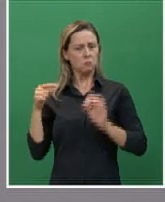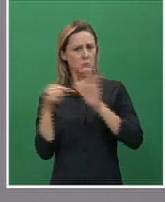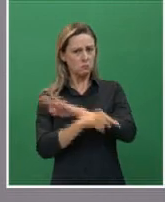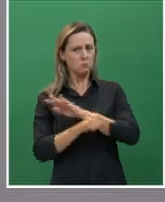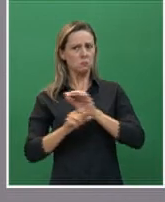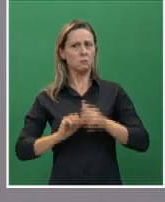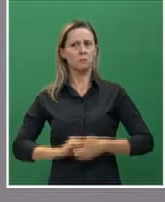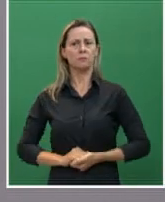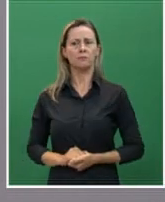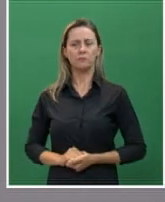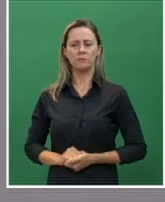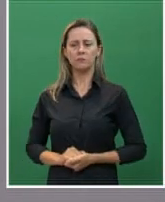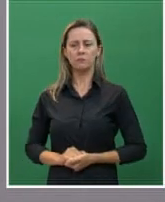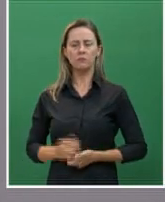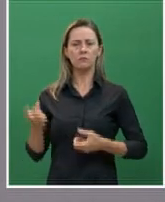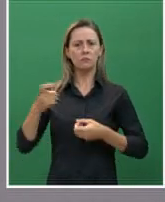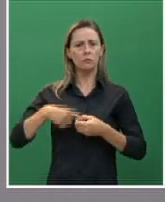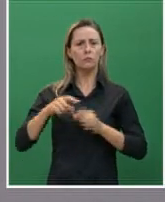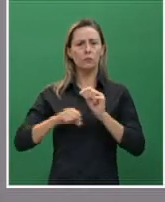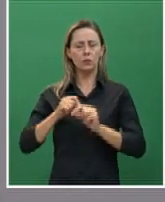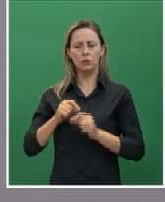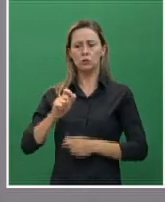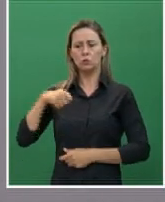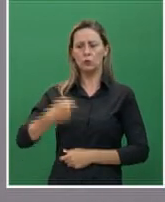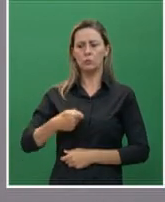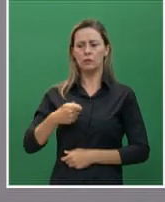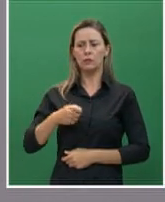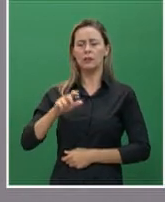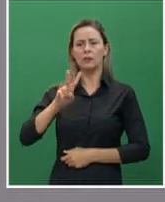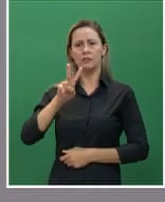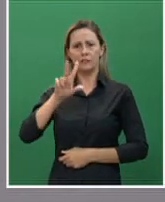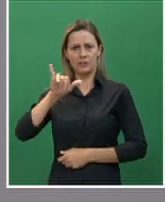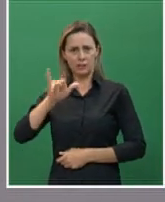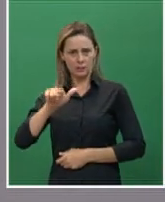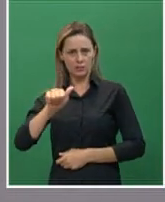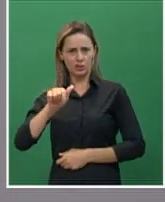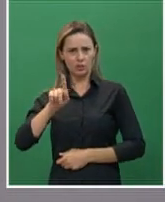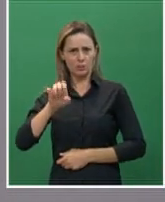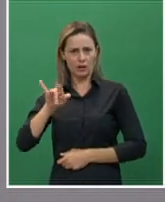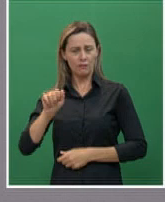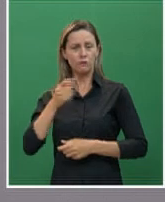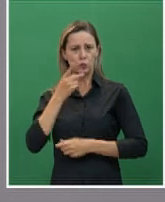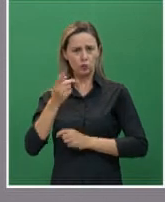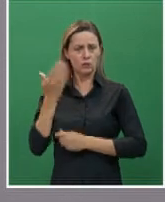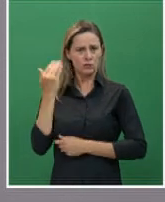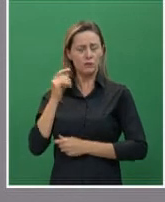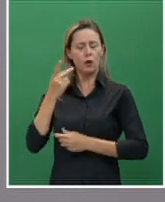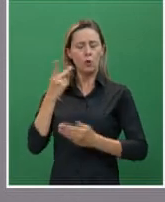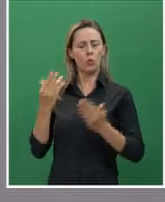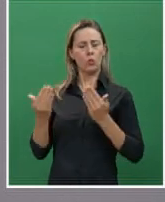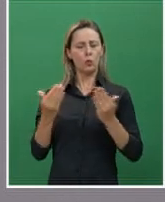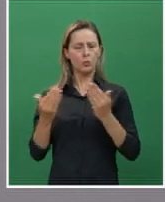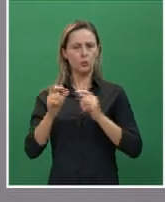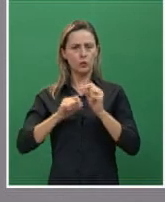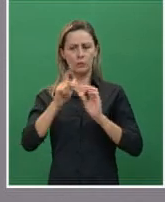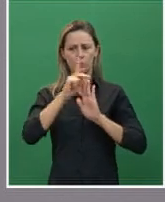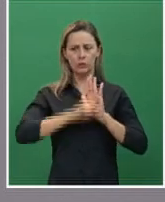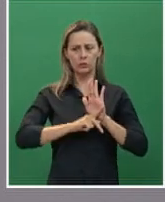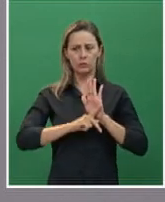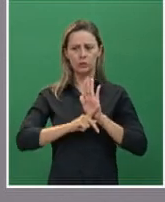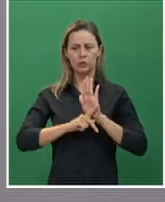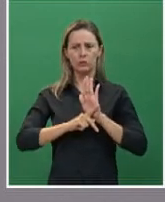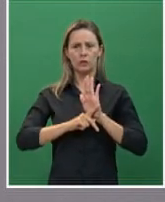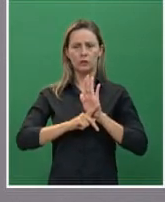novamente voltar a questão do do Parque Vila Germânica que eu falava na na resposta anterior para fazer um comparativo aquele projeto que um